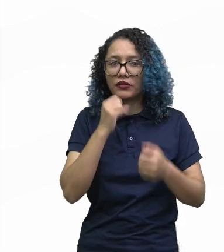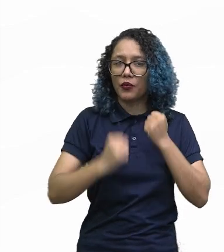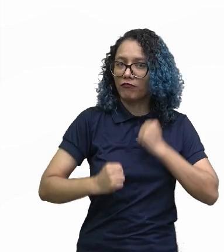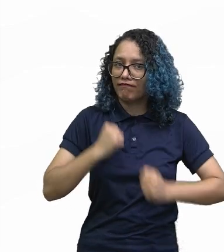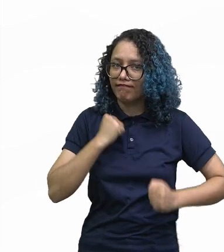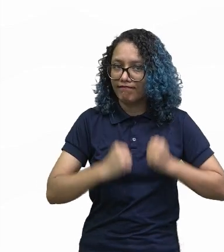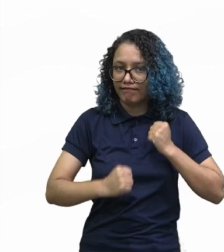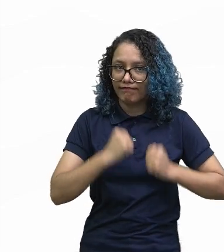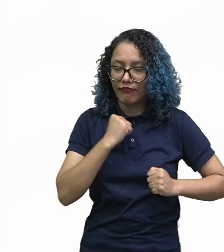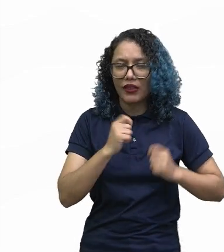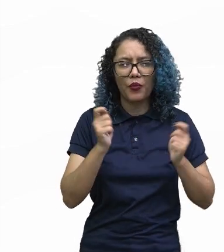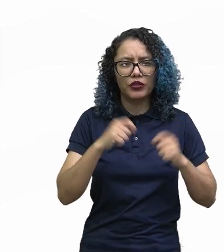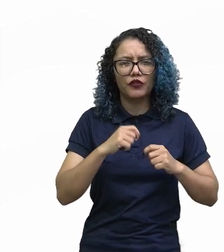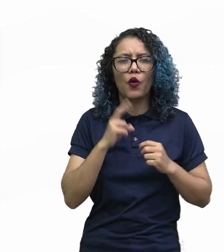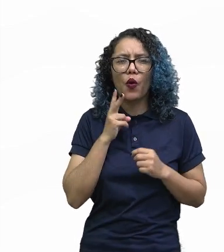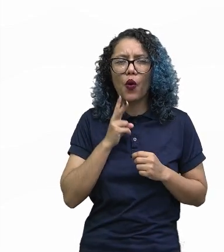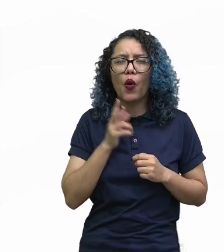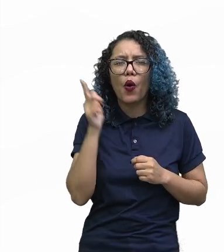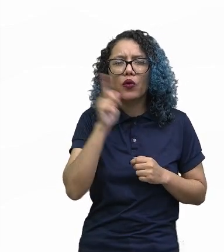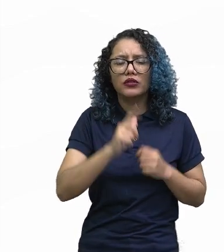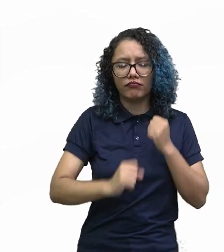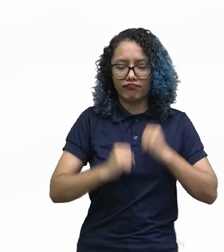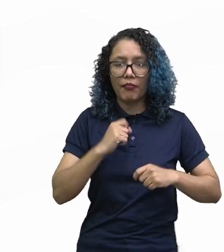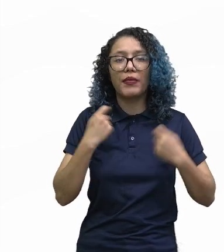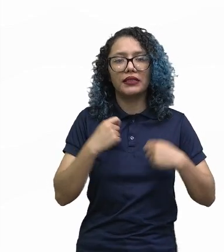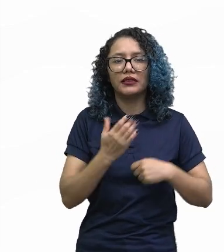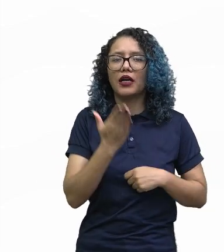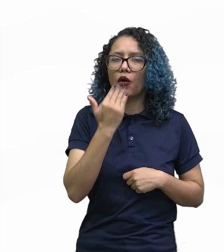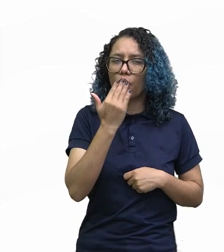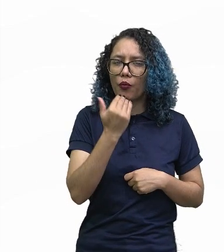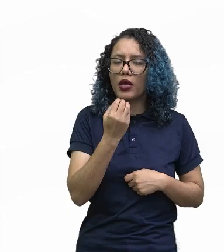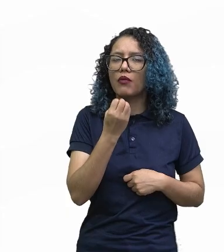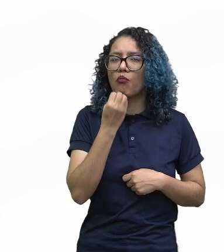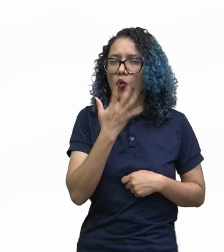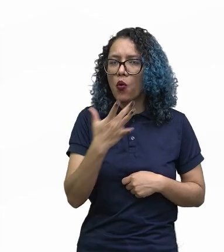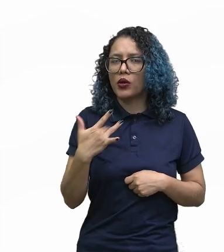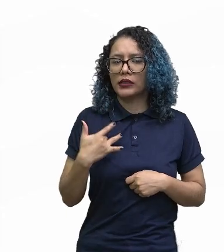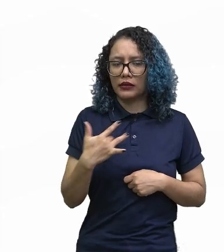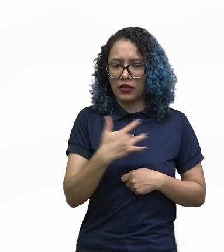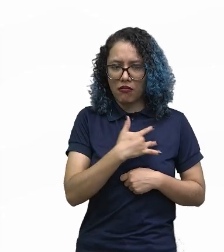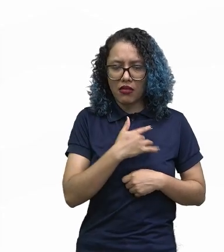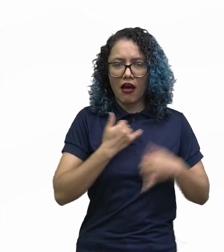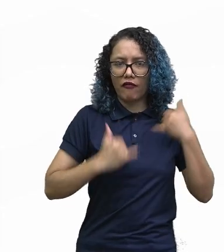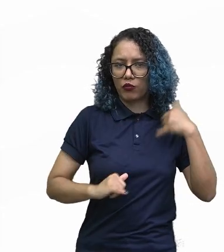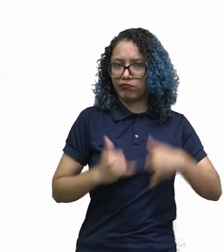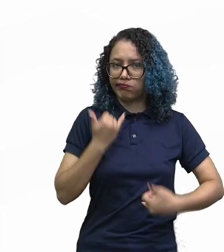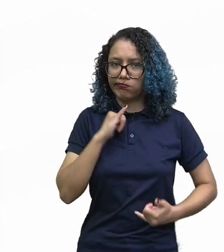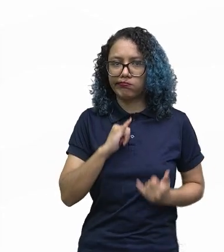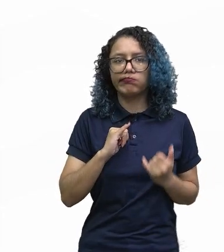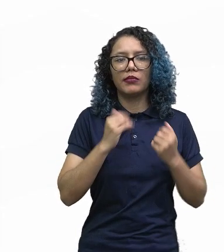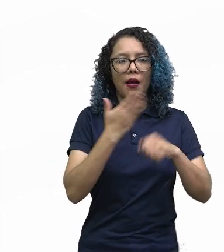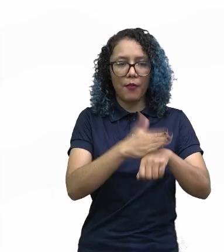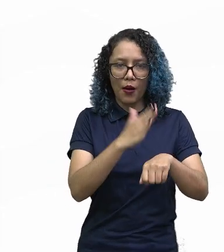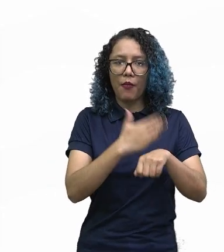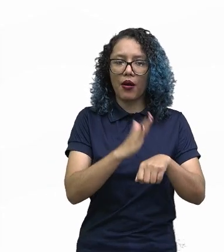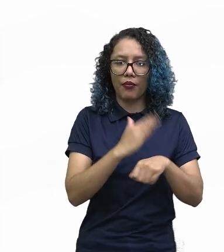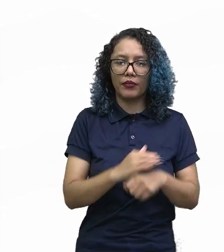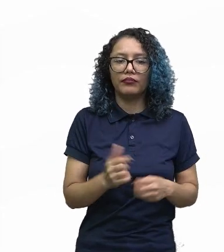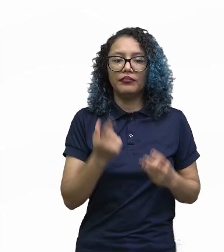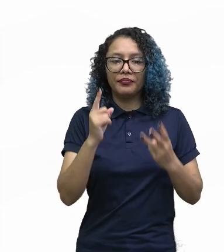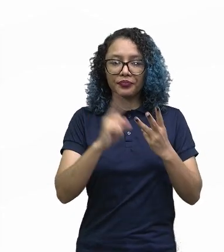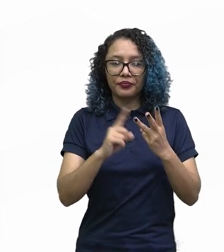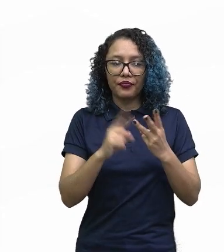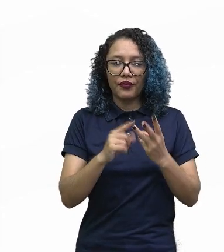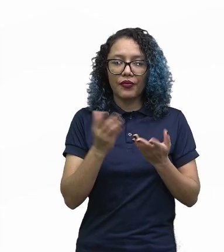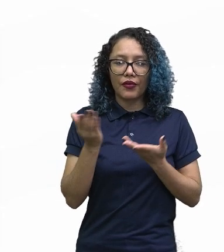exemplo. Para que ela possa correr, aí ela tem que estar com uma alimentação boa, né? Para que ela tenha energia para realizar essa atividade. E, na sequência, a